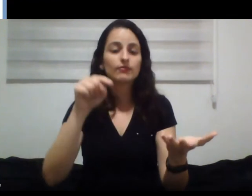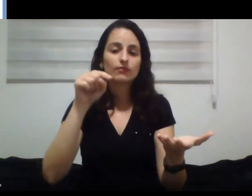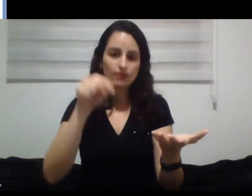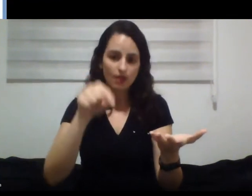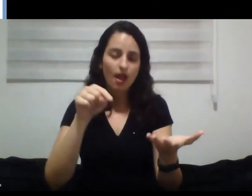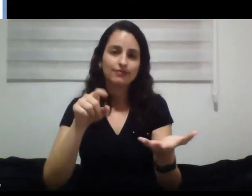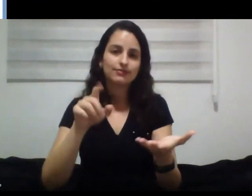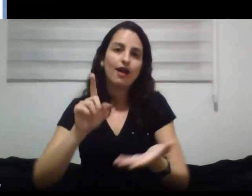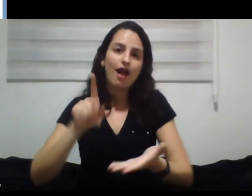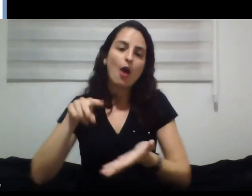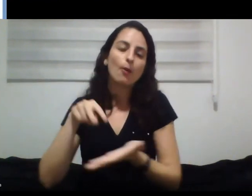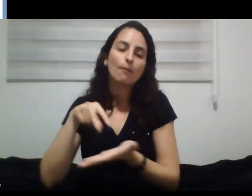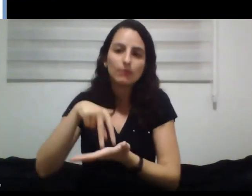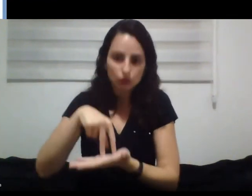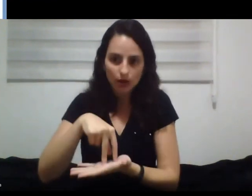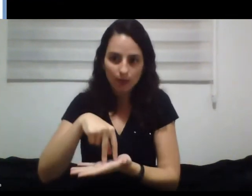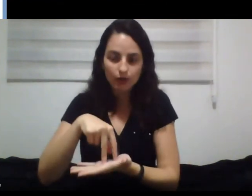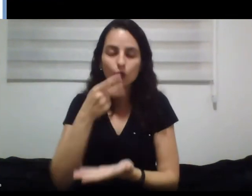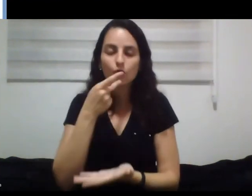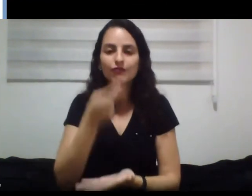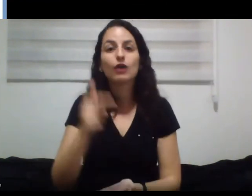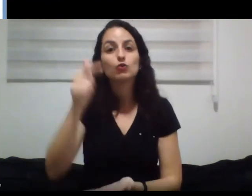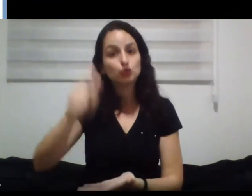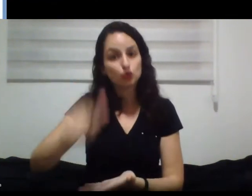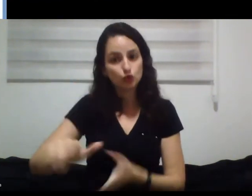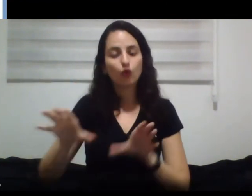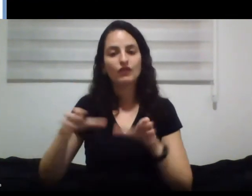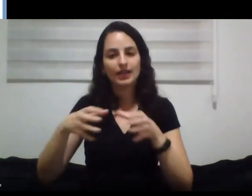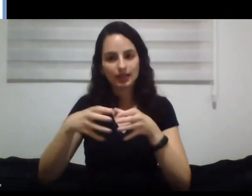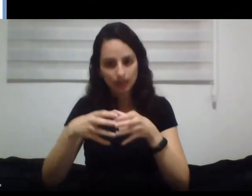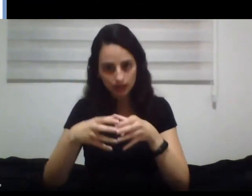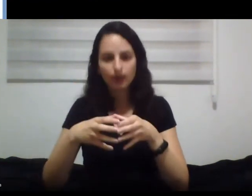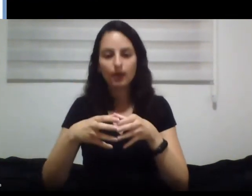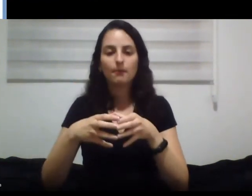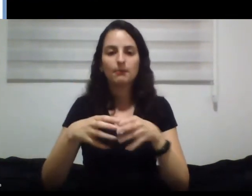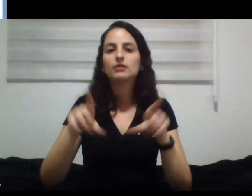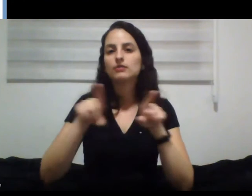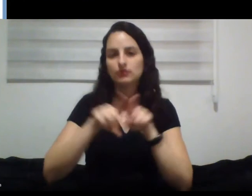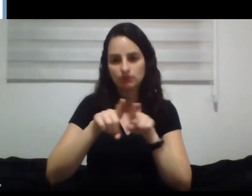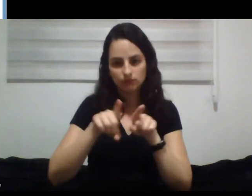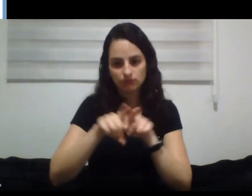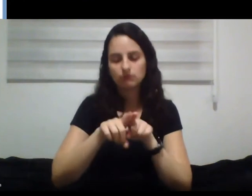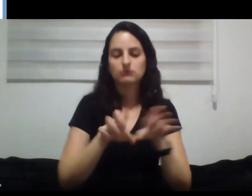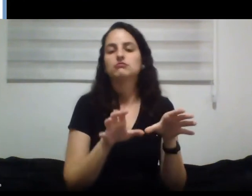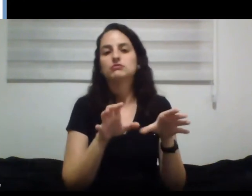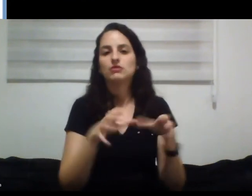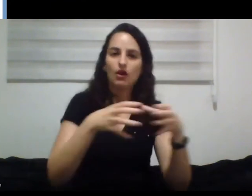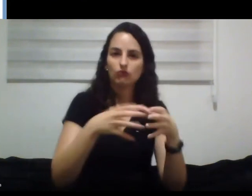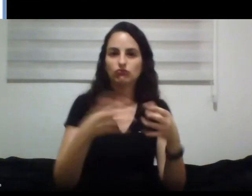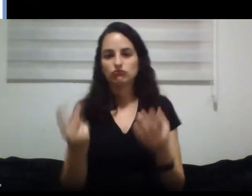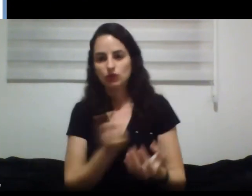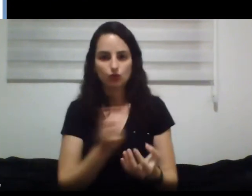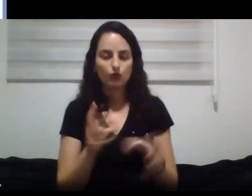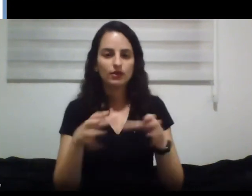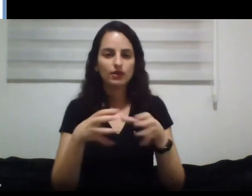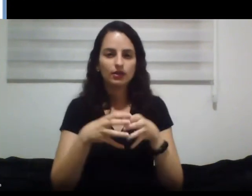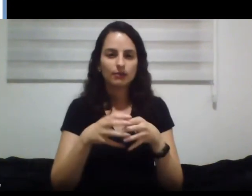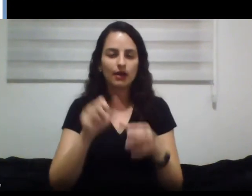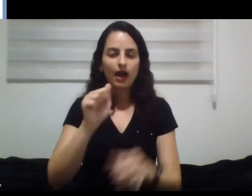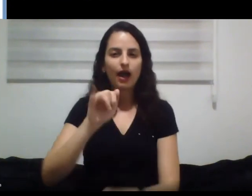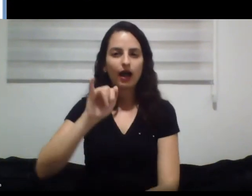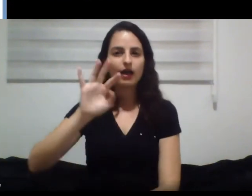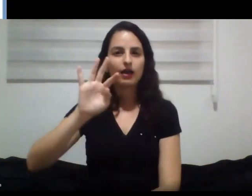quiser complementar um pouquinho essa questão das referências, eu acho que seria importante também a fala dele para vocês.